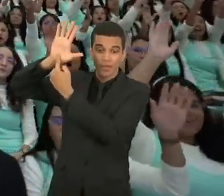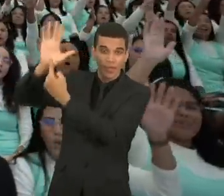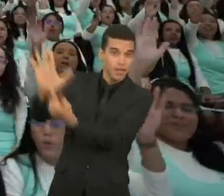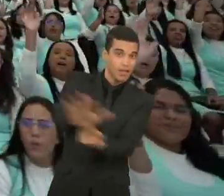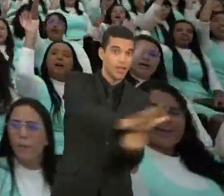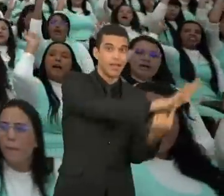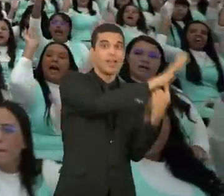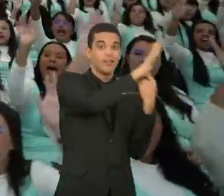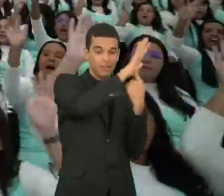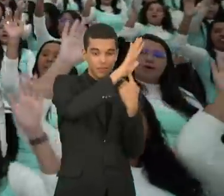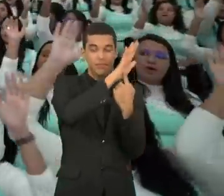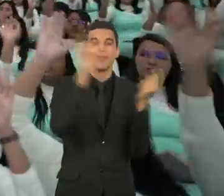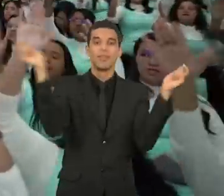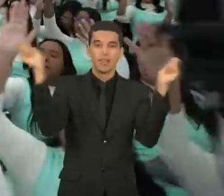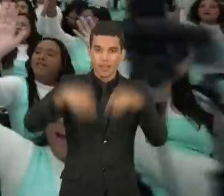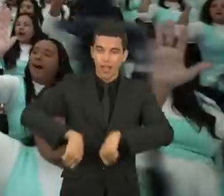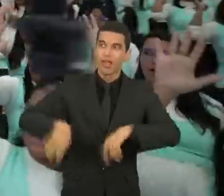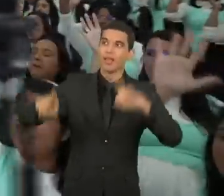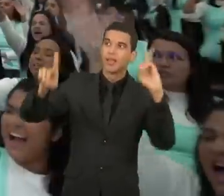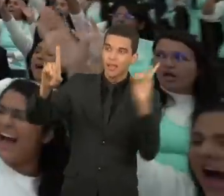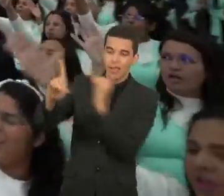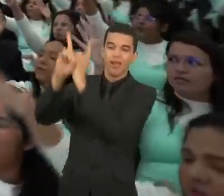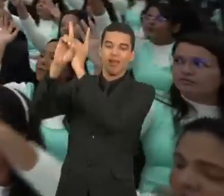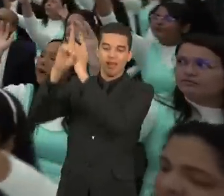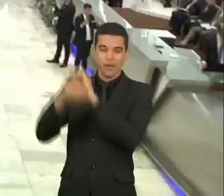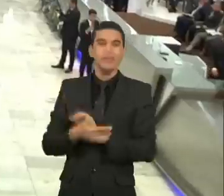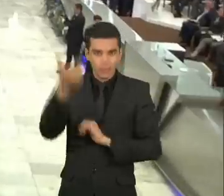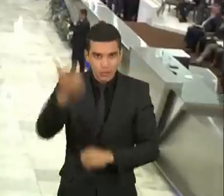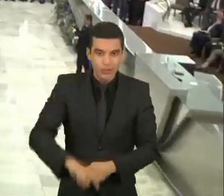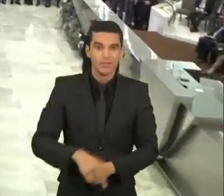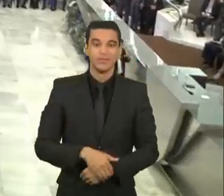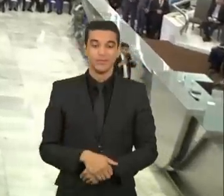revelou. É possível achá-lo. De novo.